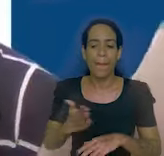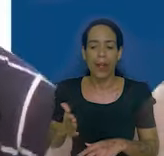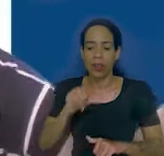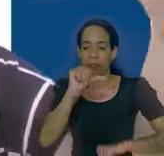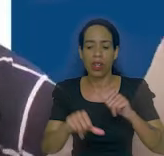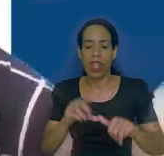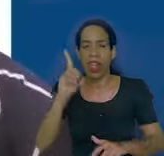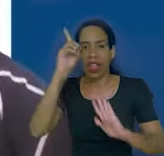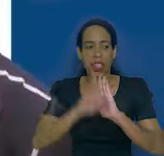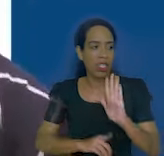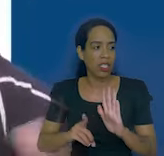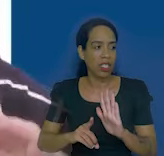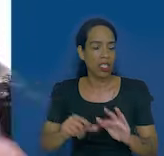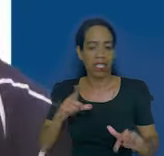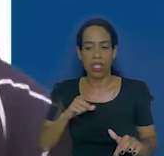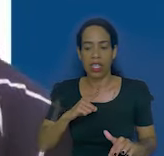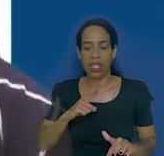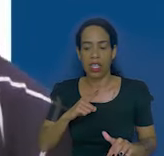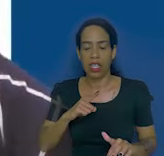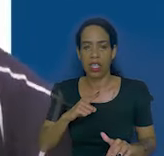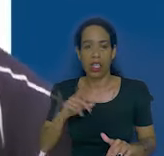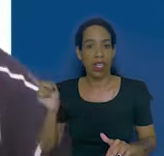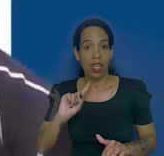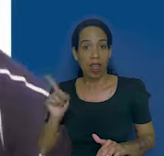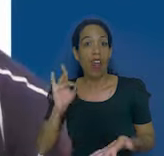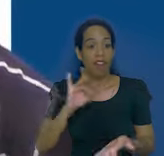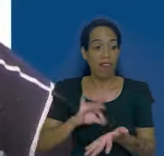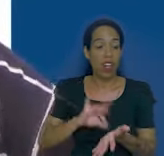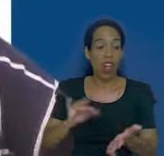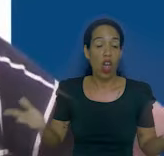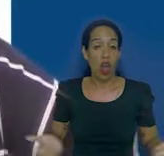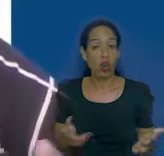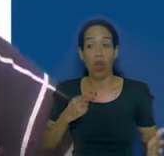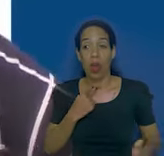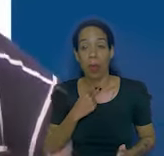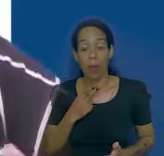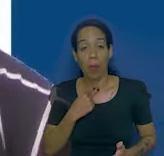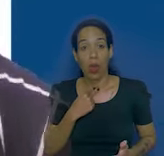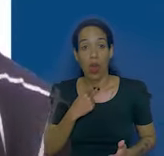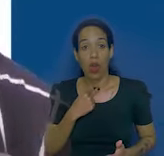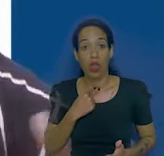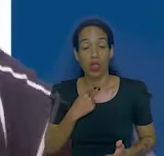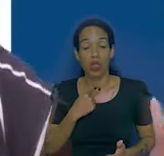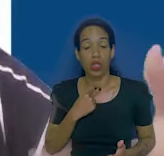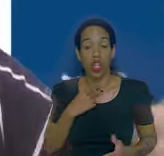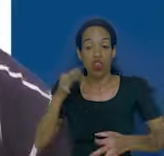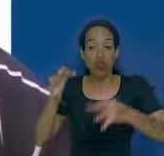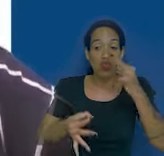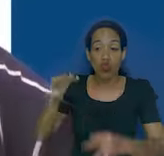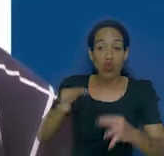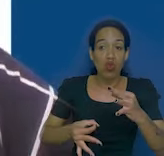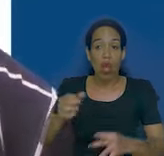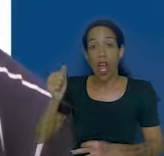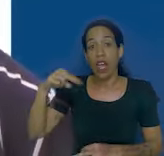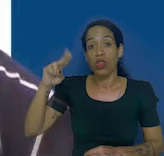haverá declaração de vínculo direto com o tomador. Não é isso. Na verdade, hoje você não pode, a princípio, julgar